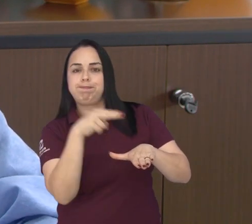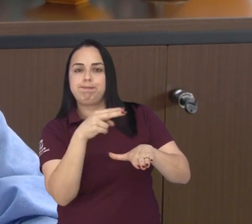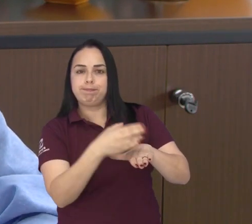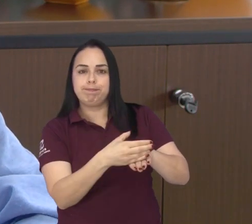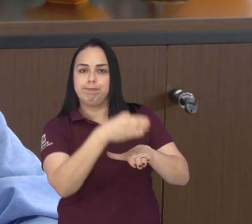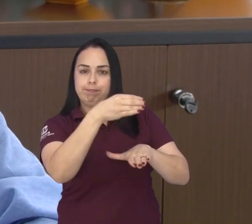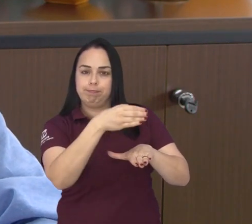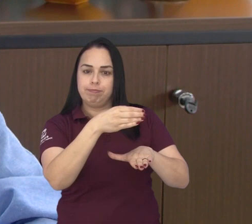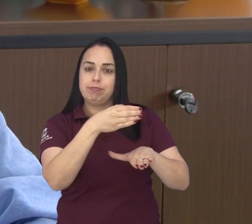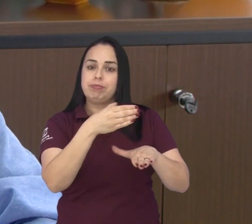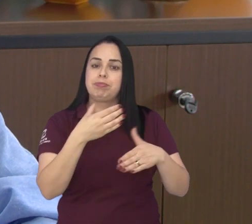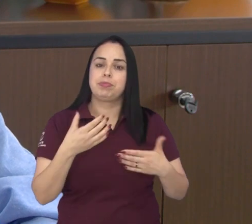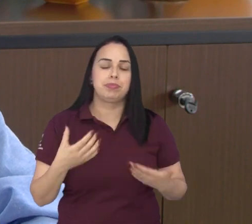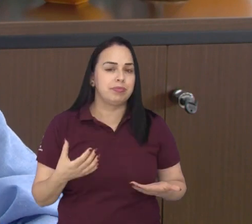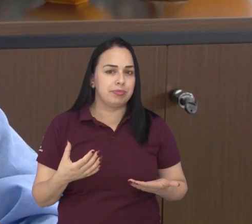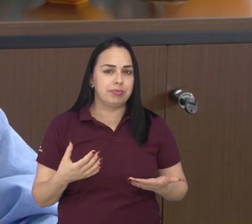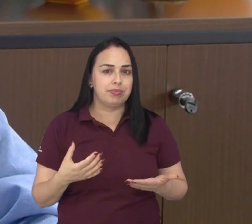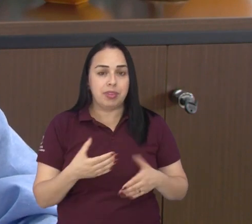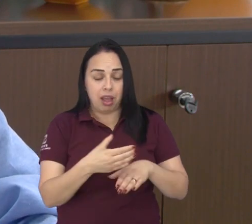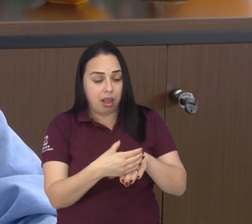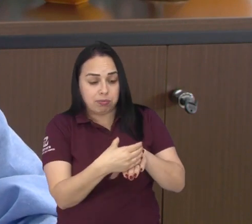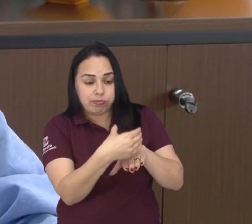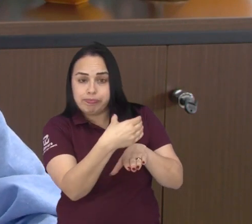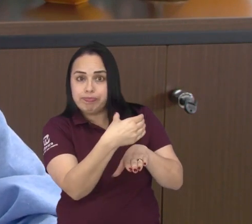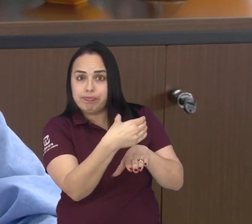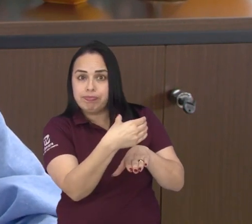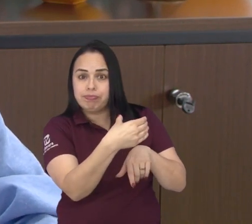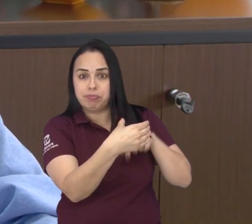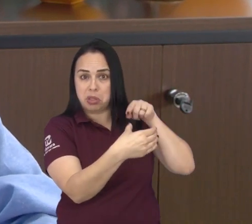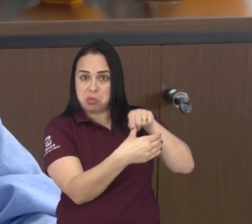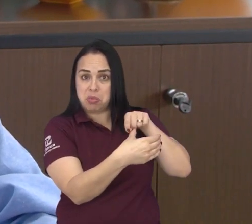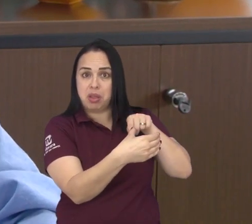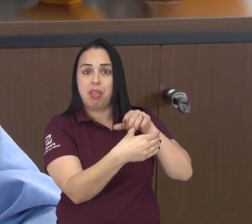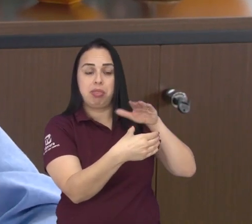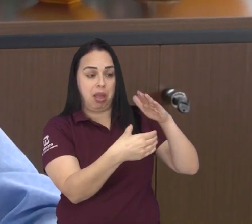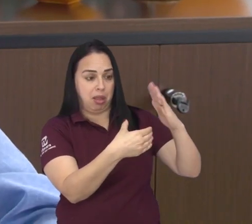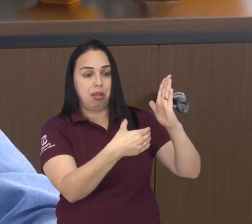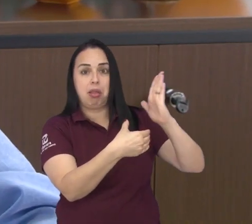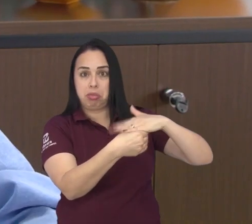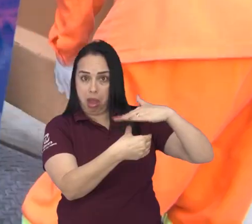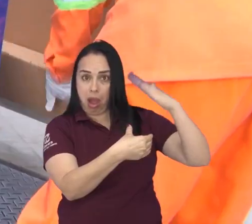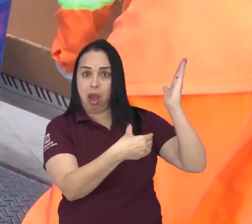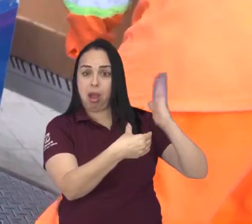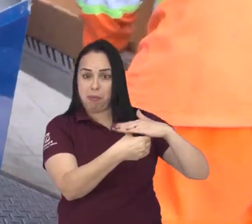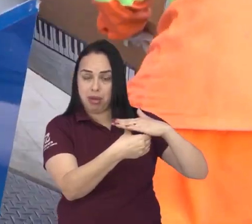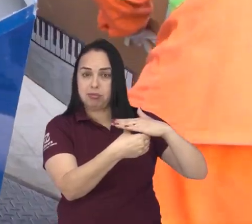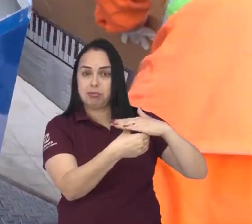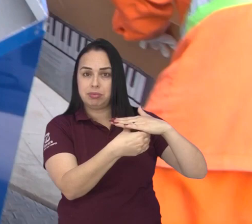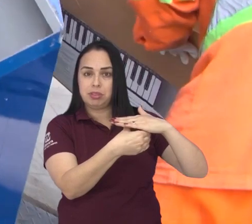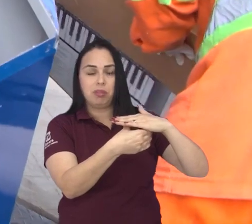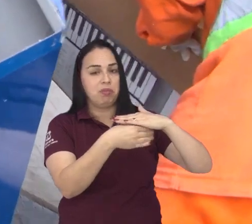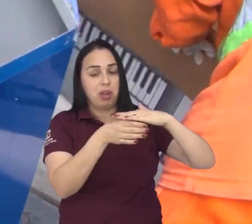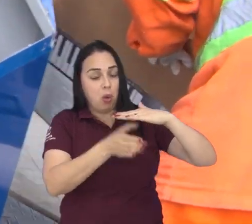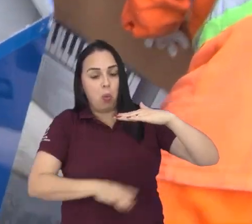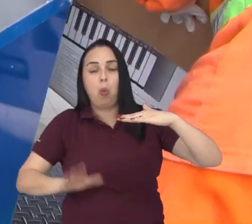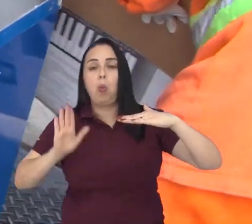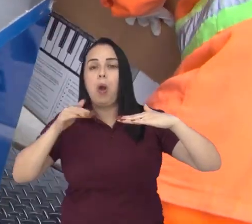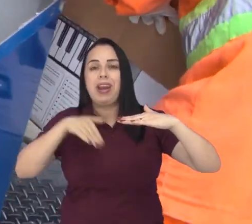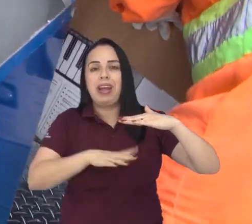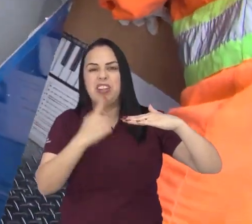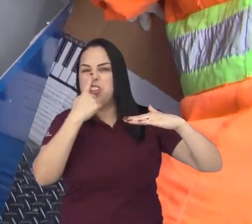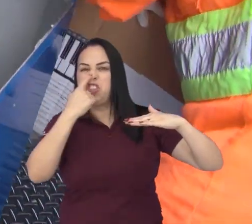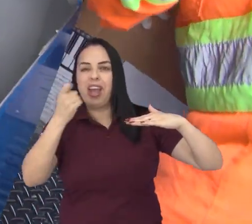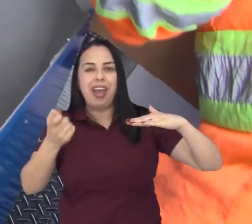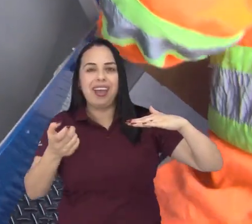entrada dos rejeitos. Essa entrada, ela inclusive tem tampa, então fica totalmente